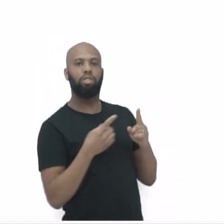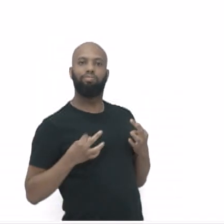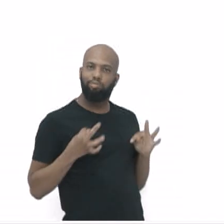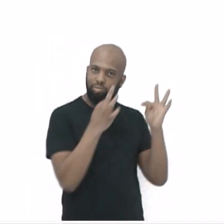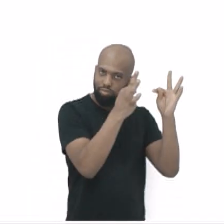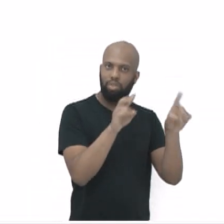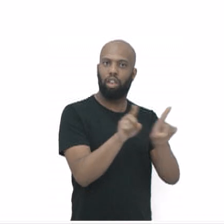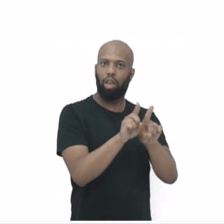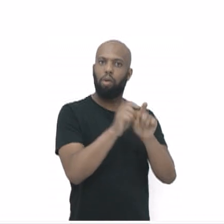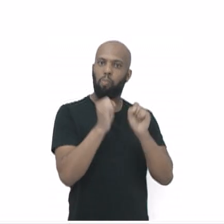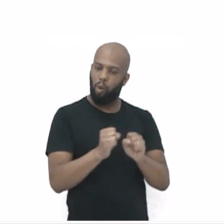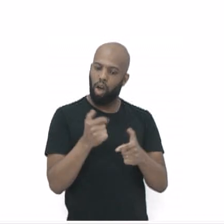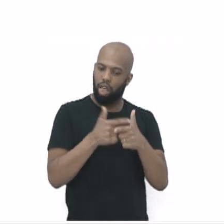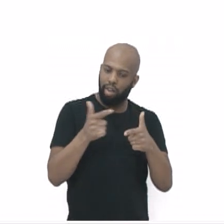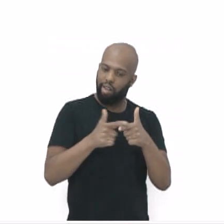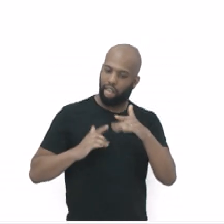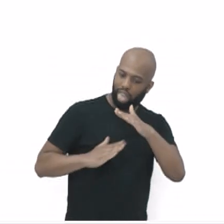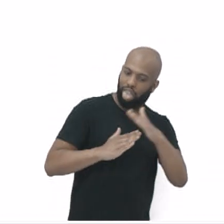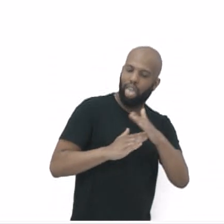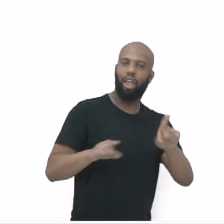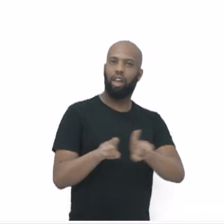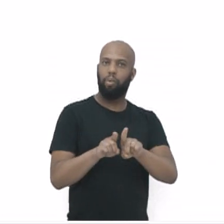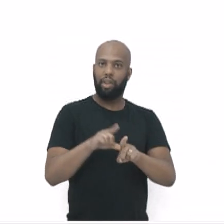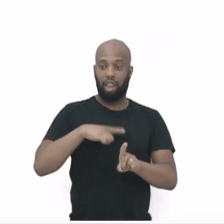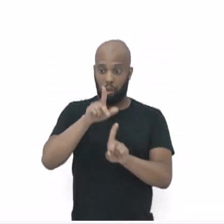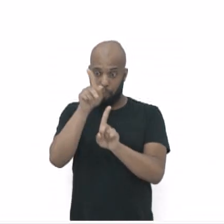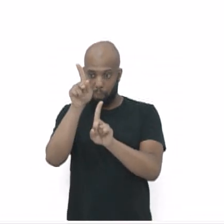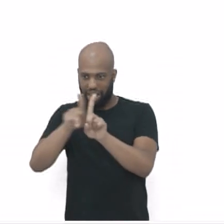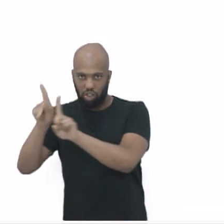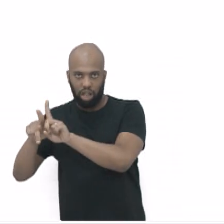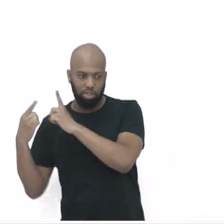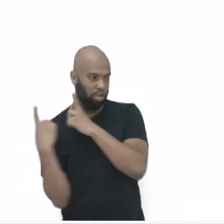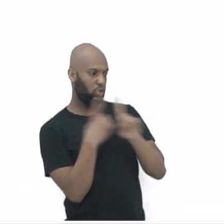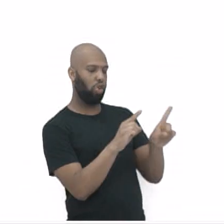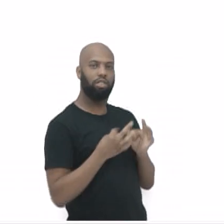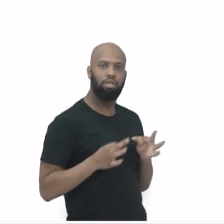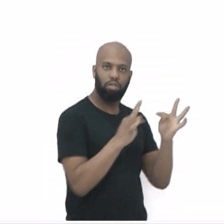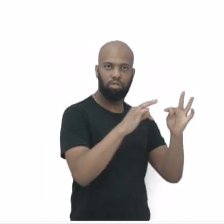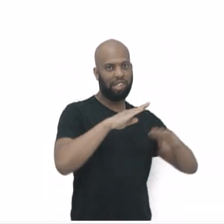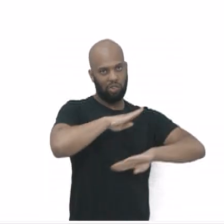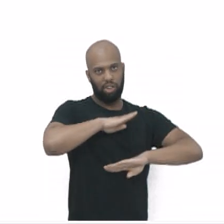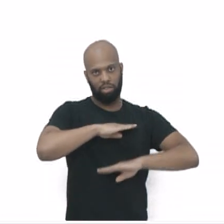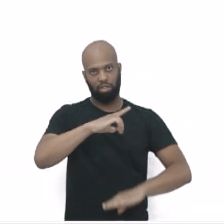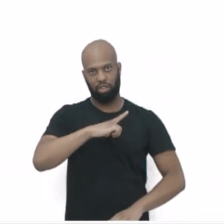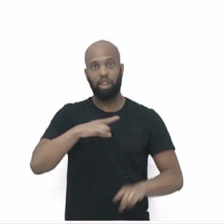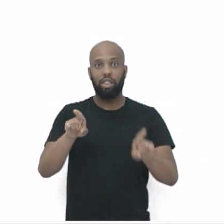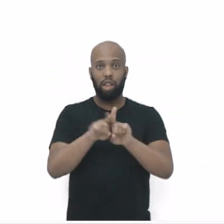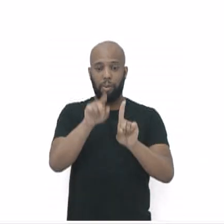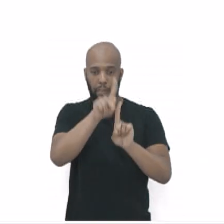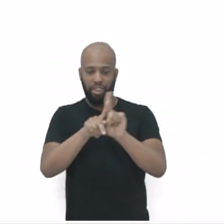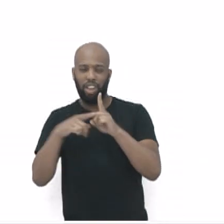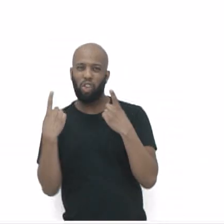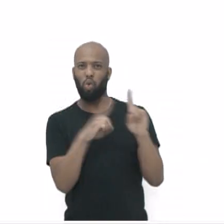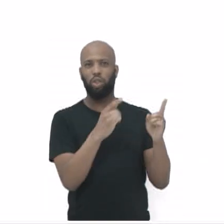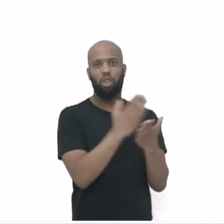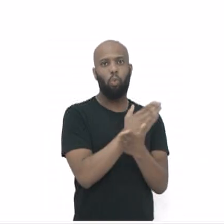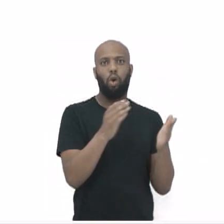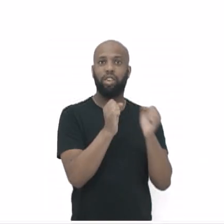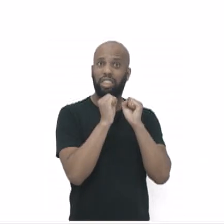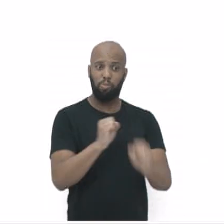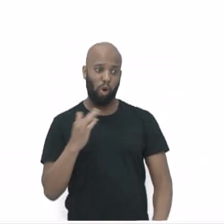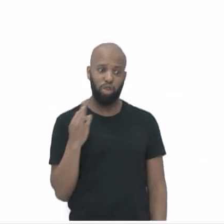adia a promessa de emprestar o livro e gerando um sofrimento na narradora personagem. Beleza? Quando que foi o clímax?